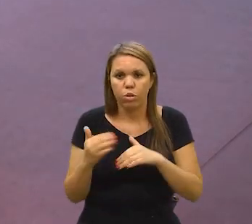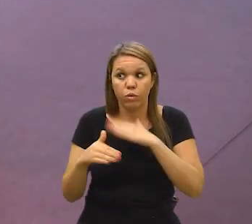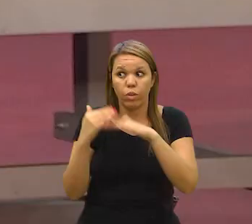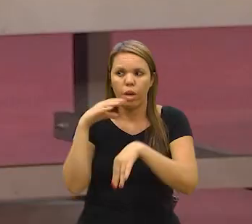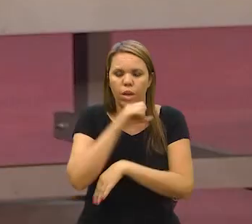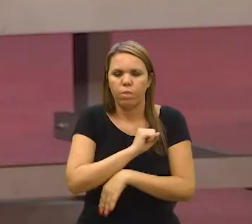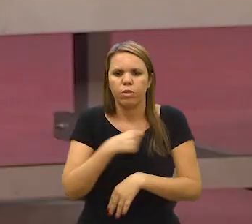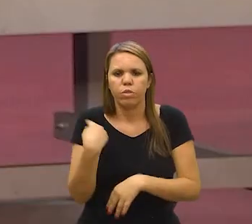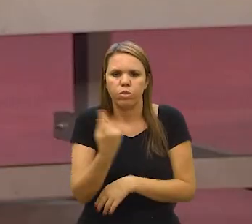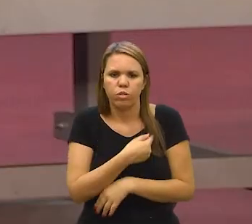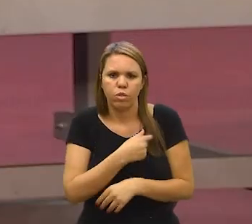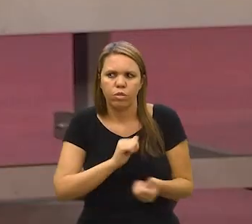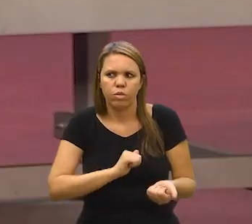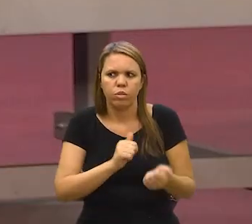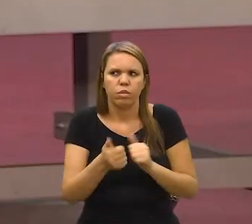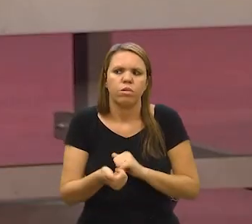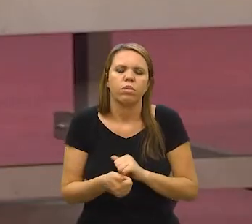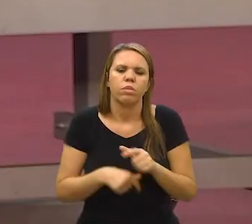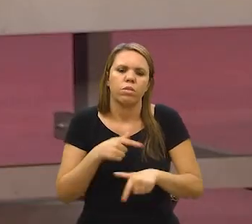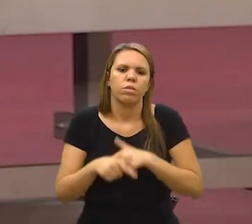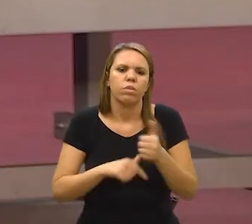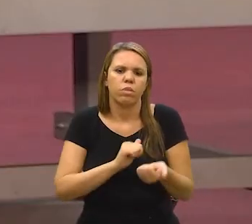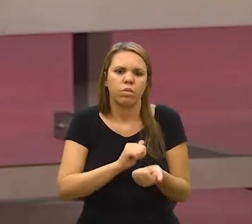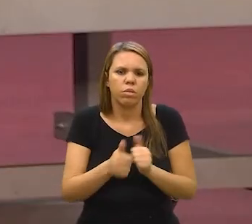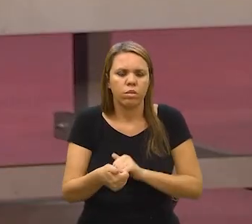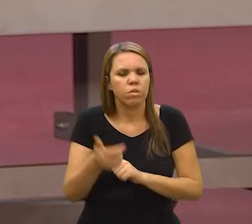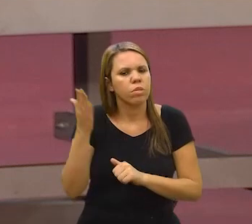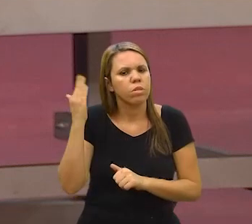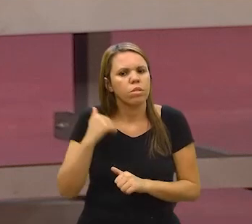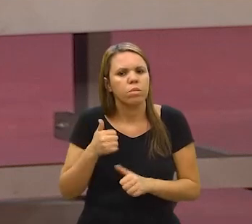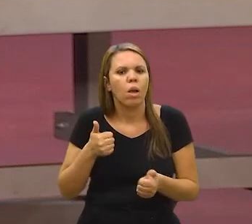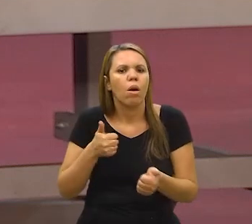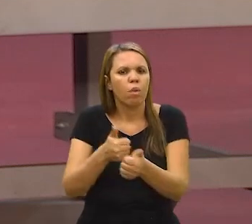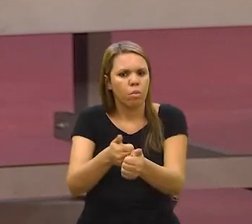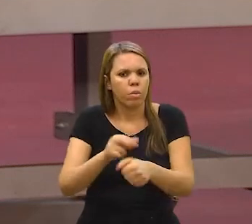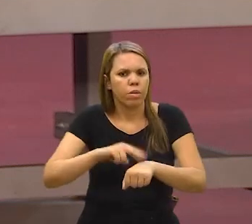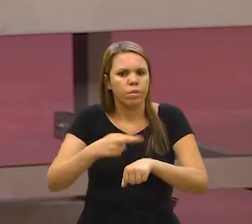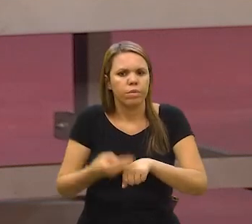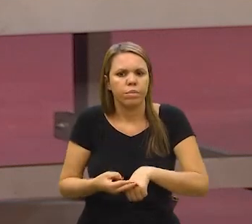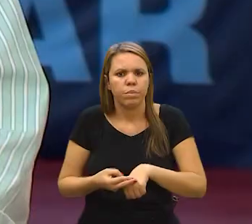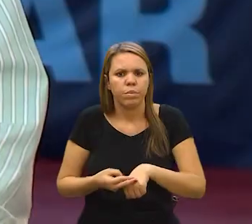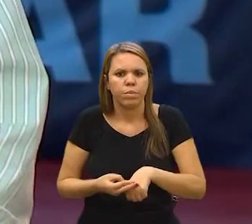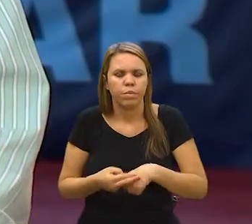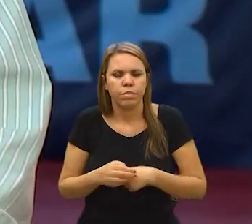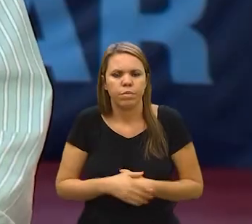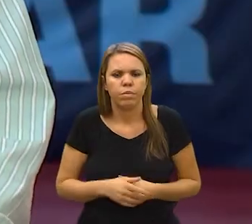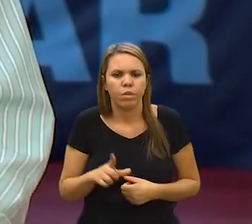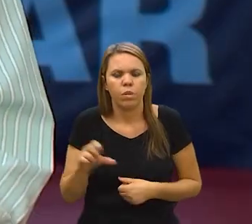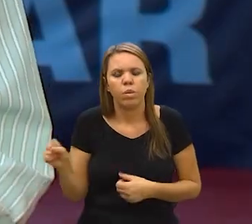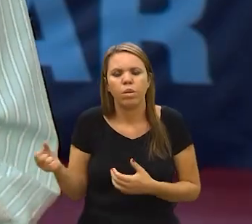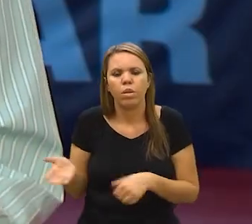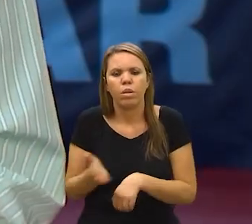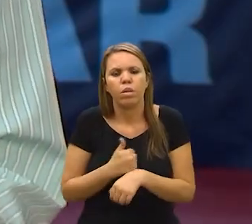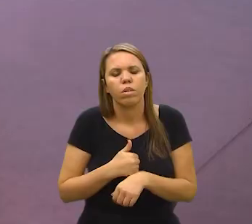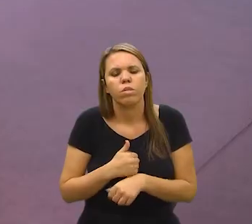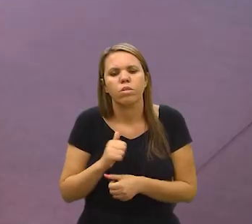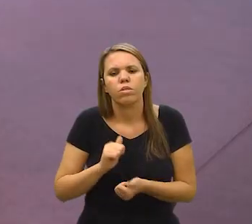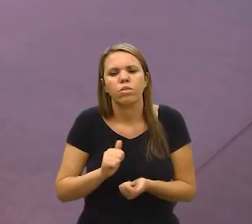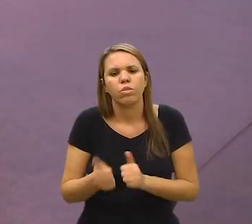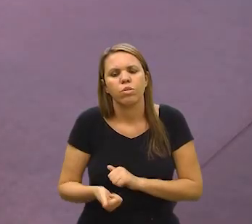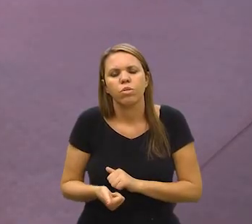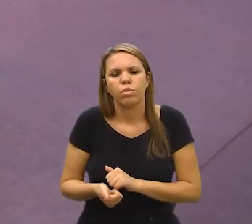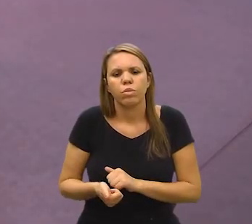muito rápido. Então cabe a nós atletas e quem trabalha com esporte saber acompanhar esse ritmo. Ô Luiz Felipe, antes